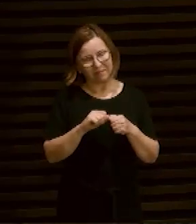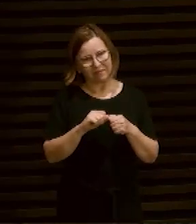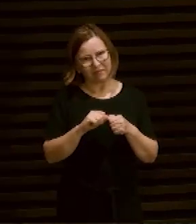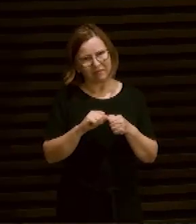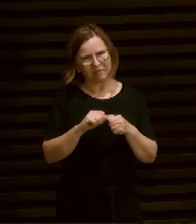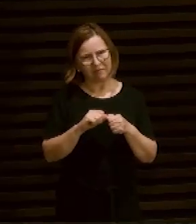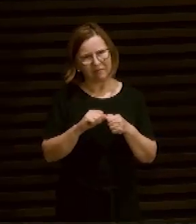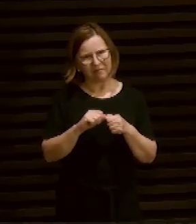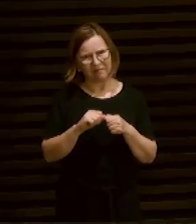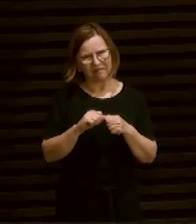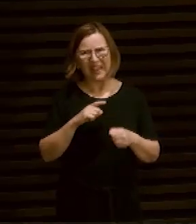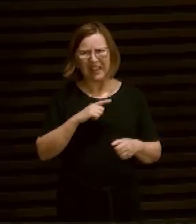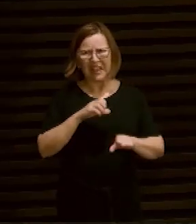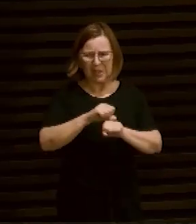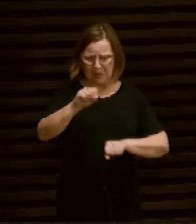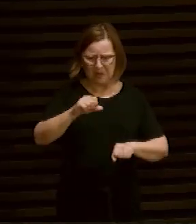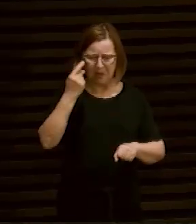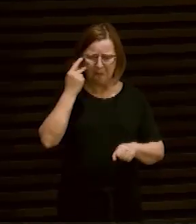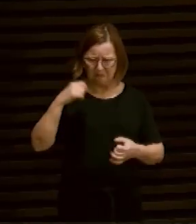Será que tem solução para esse mundo?